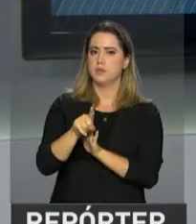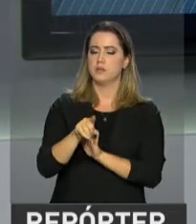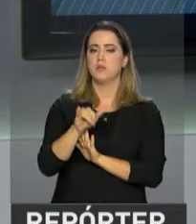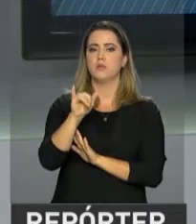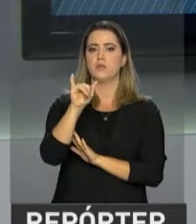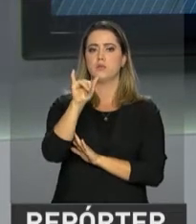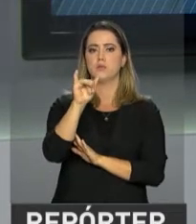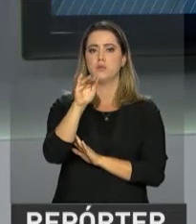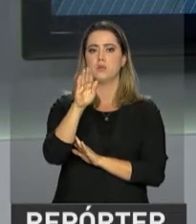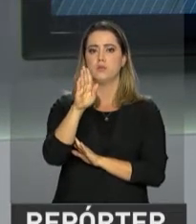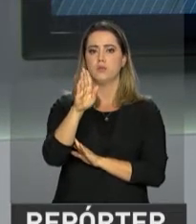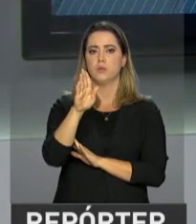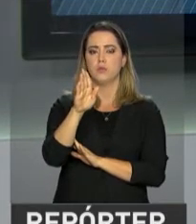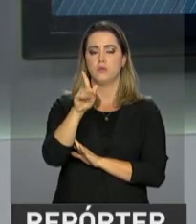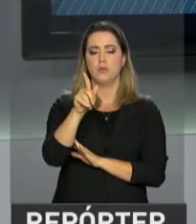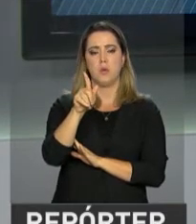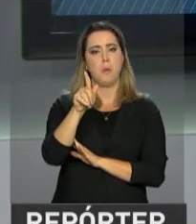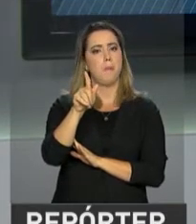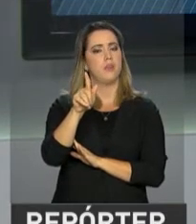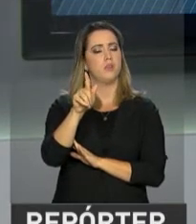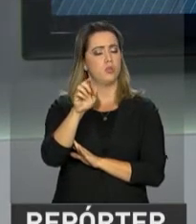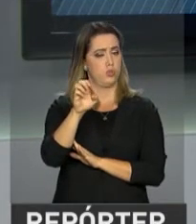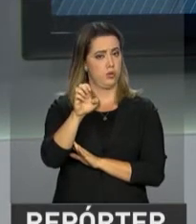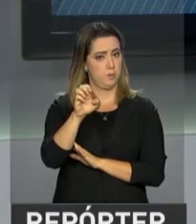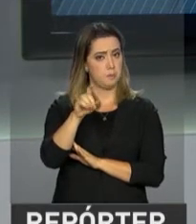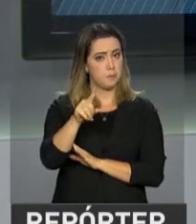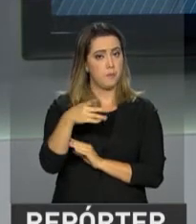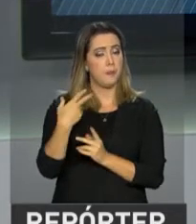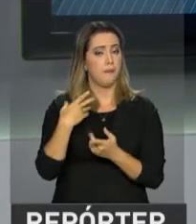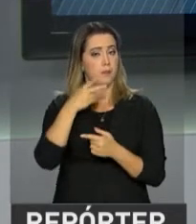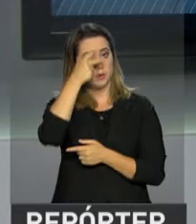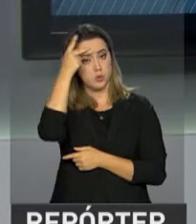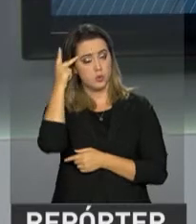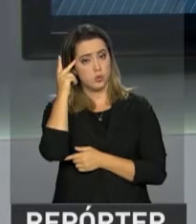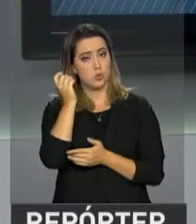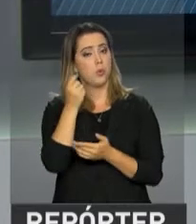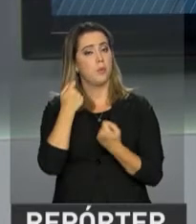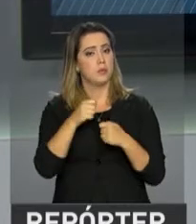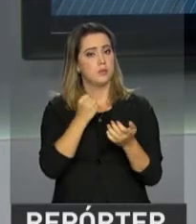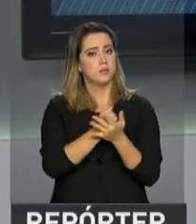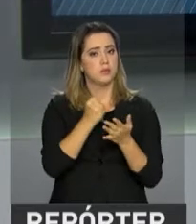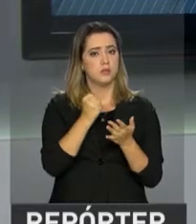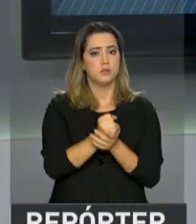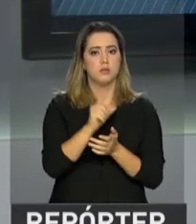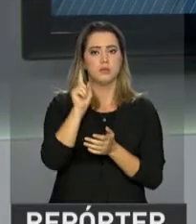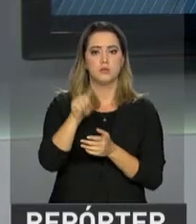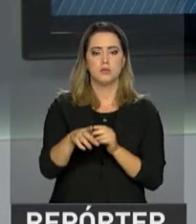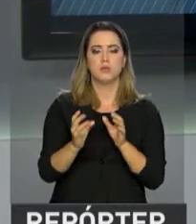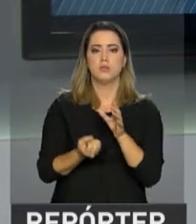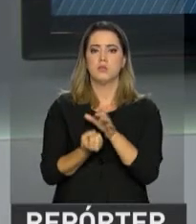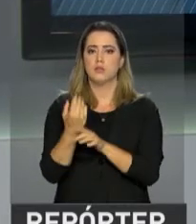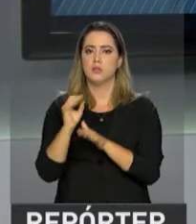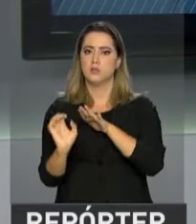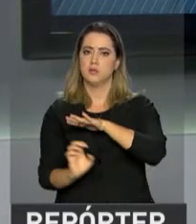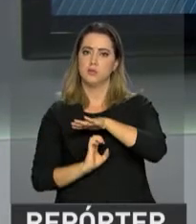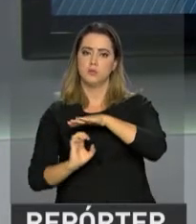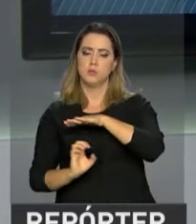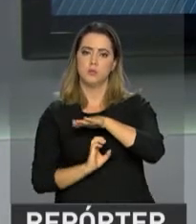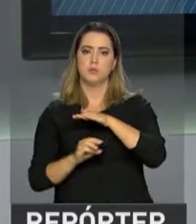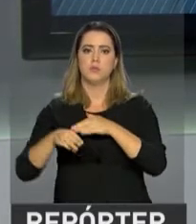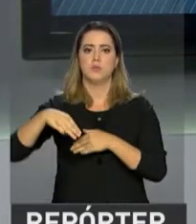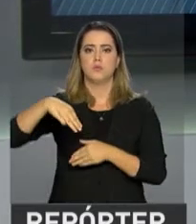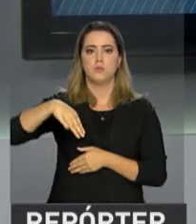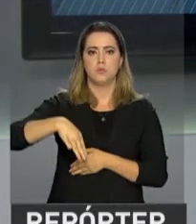domicílios divulgada hoje pelo ibge para não ficar na informalidade uma boa opção para esses empreendedores e se tornar um